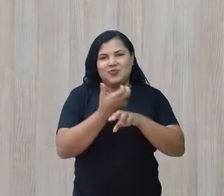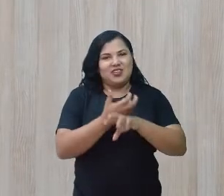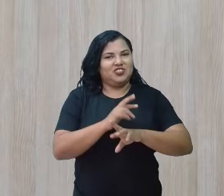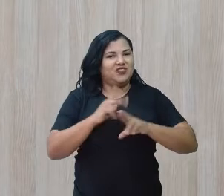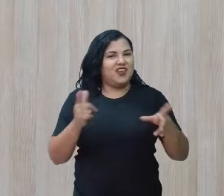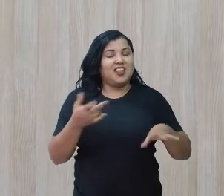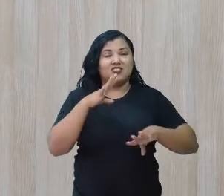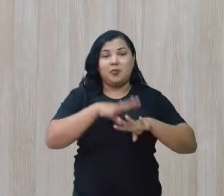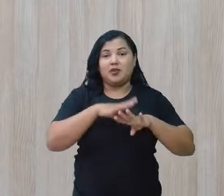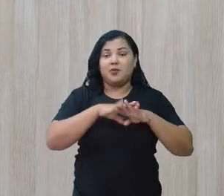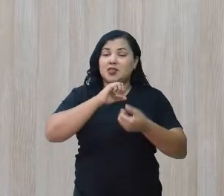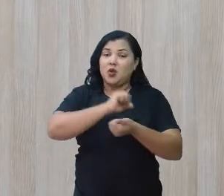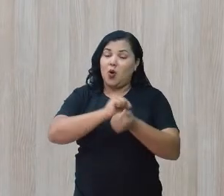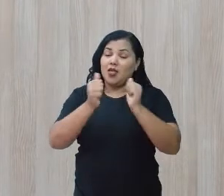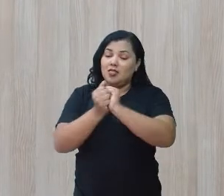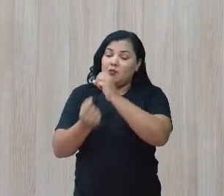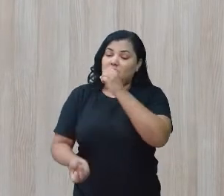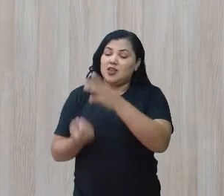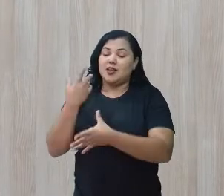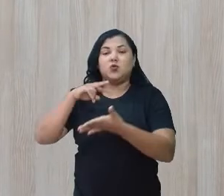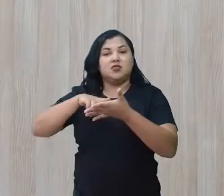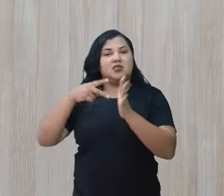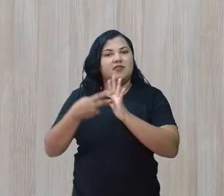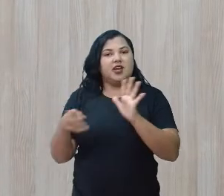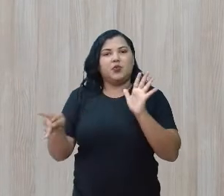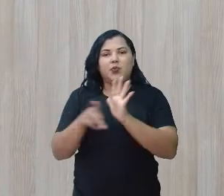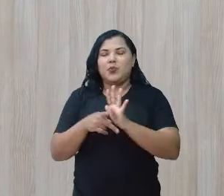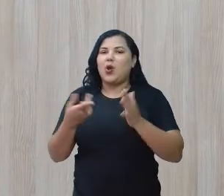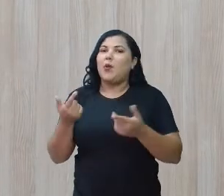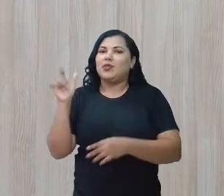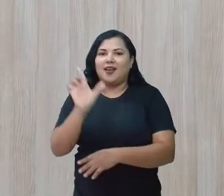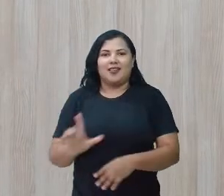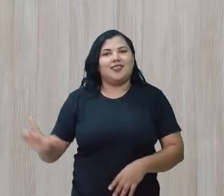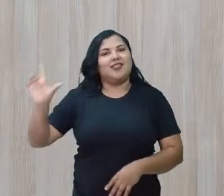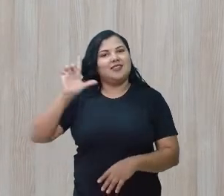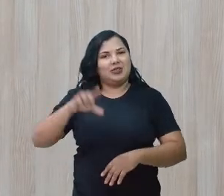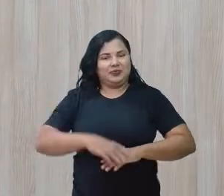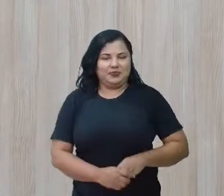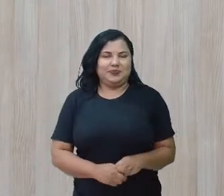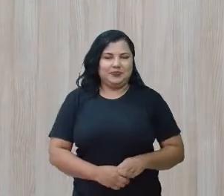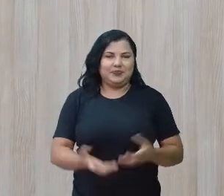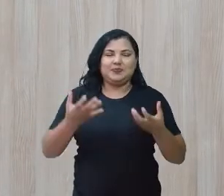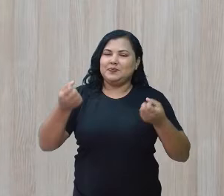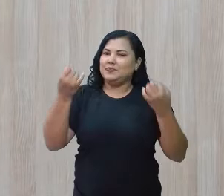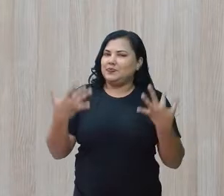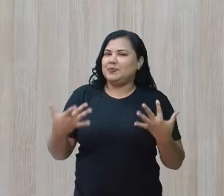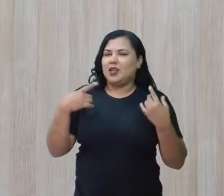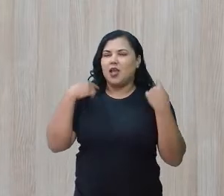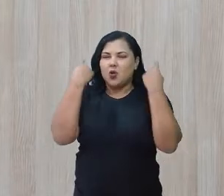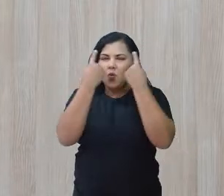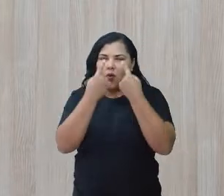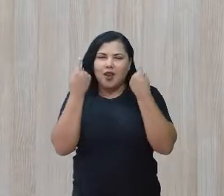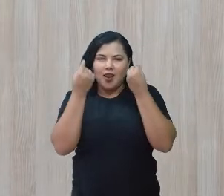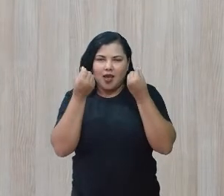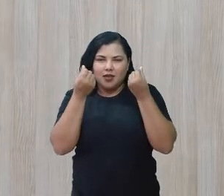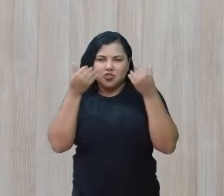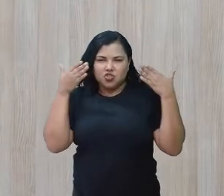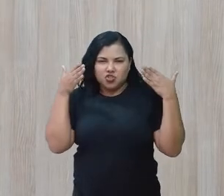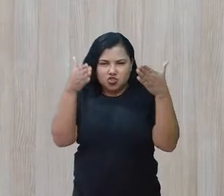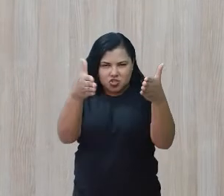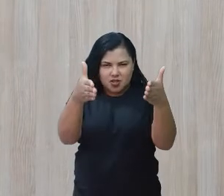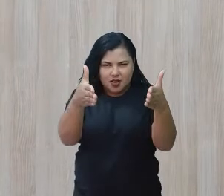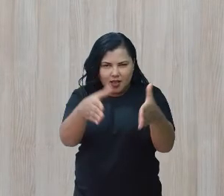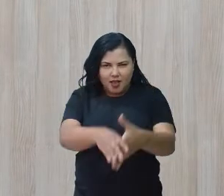eu adapto e recrio num texto literário. Então, o que eu quero dizer com isso? Que era um olhar direto,